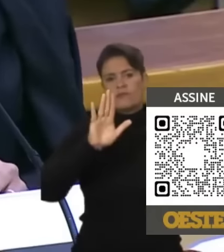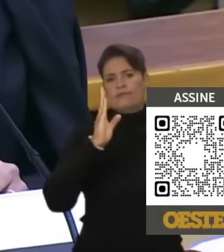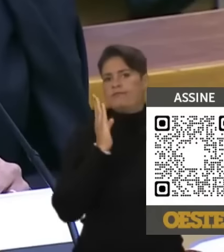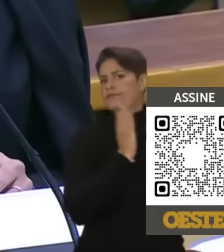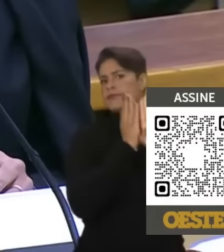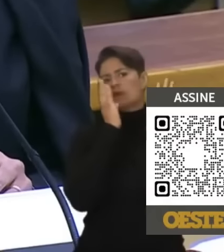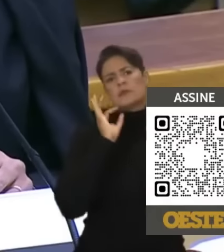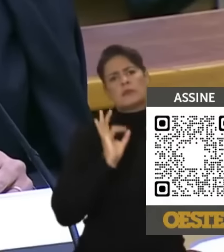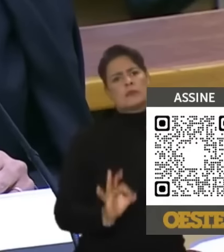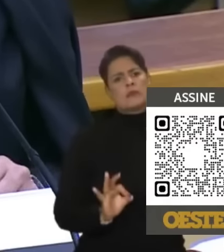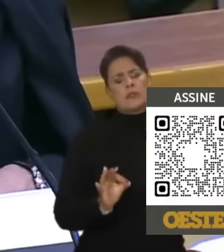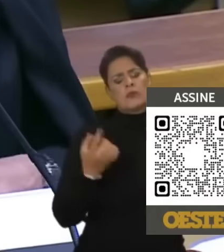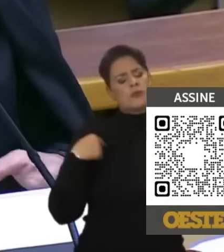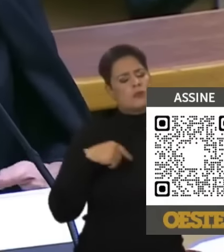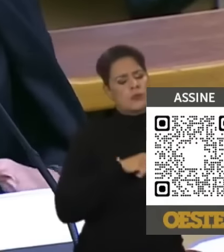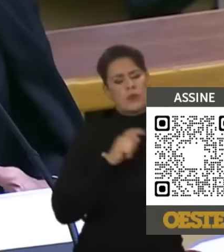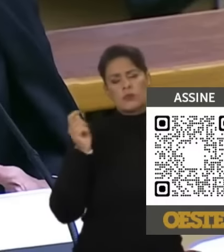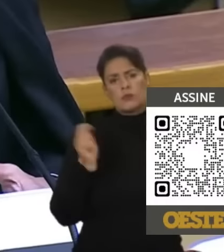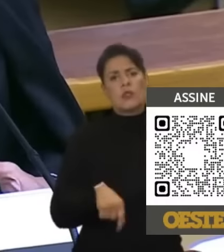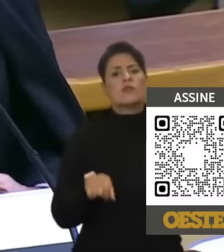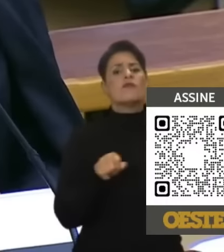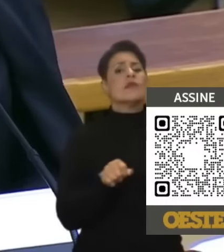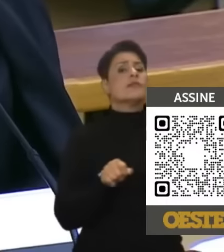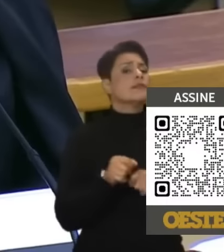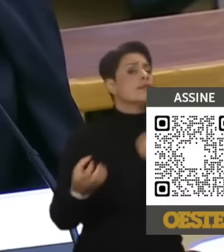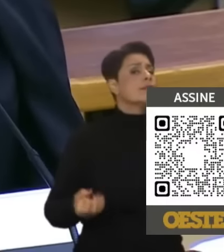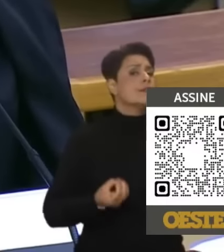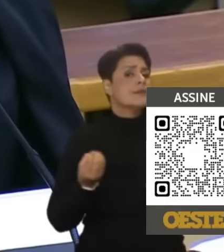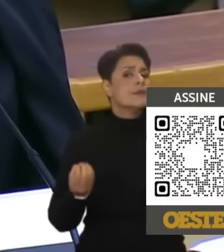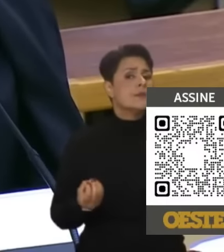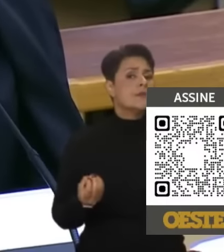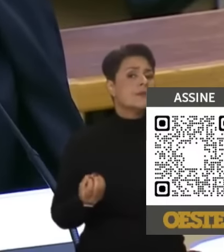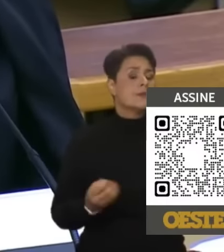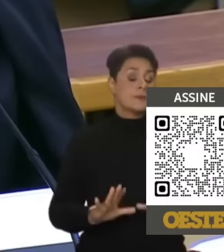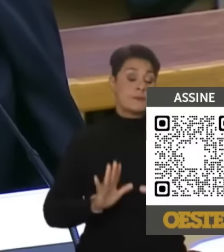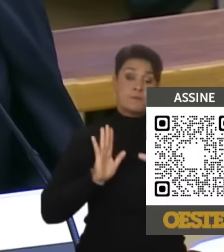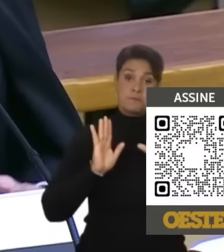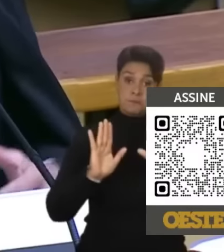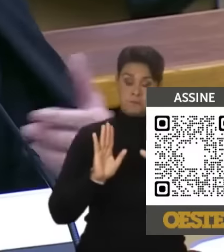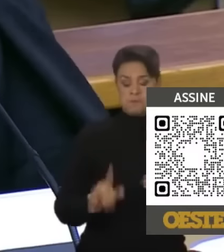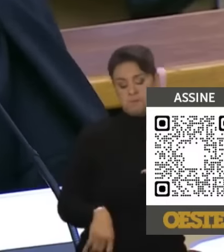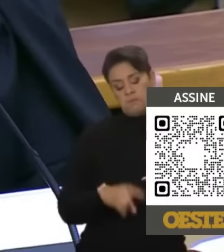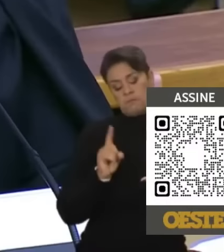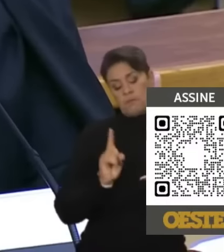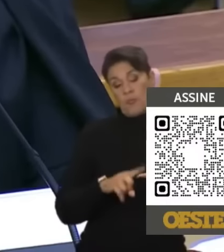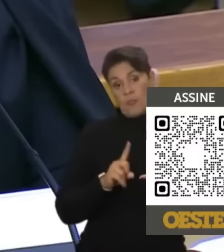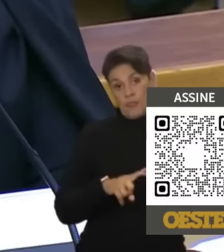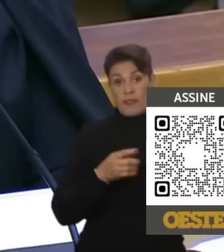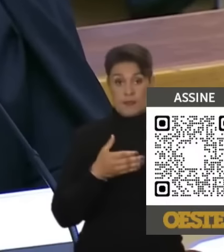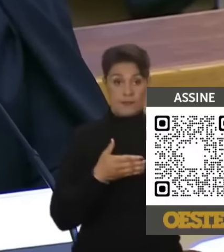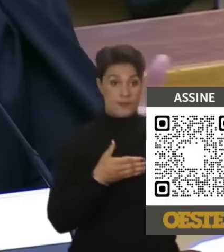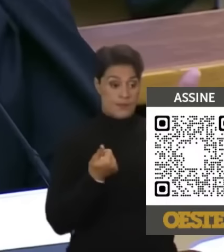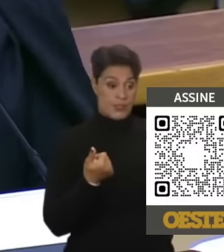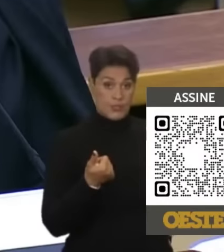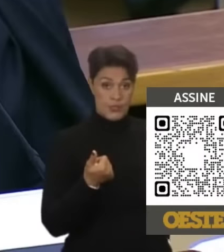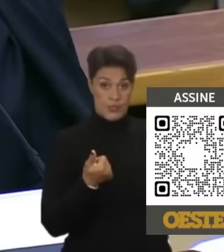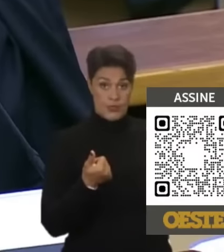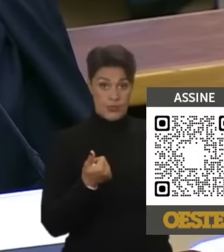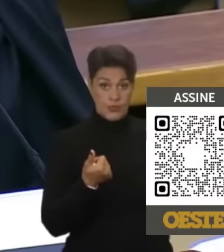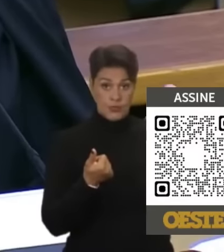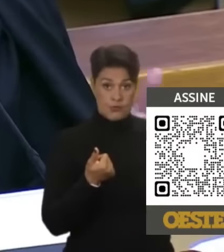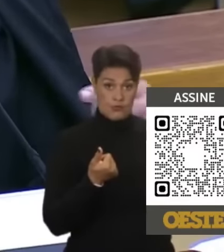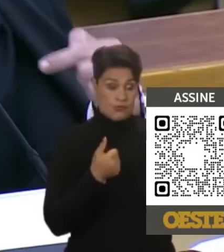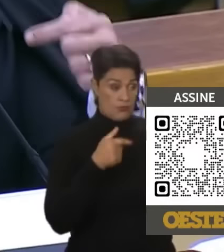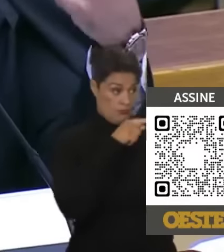poderia se dar de duas formas poderia se dar a partir de uma minha a Polícia